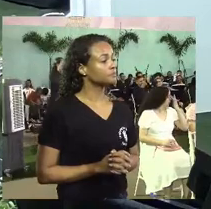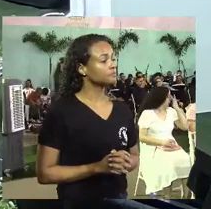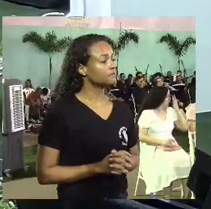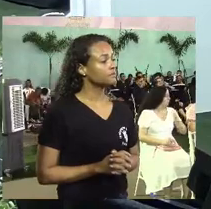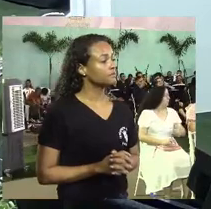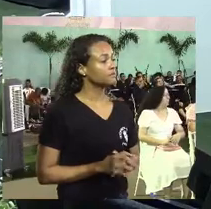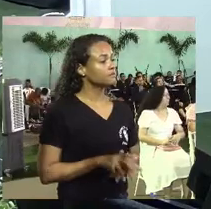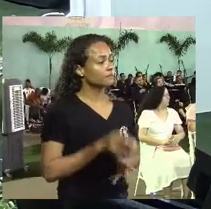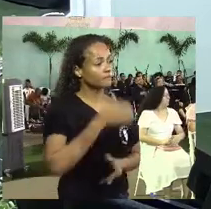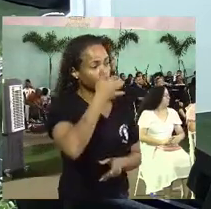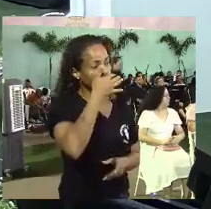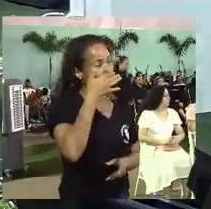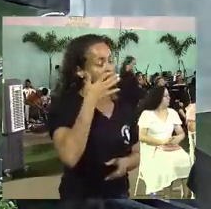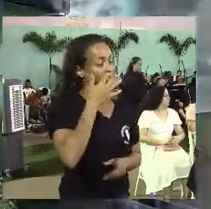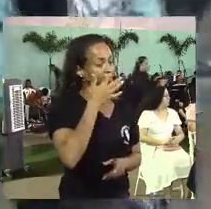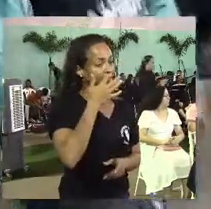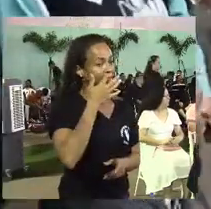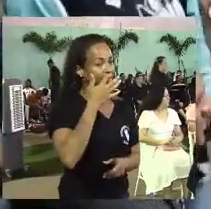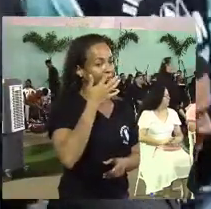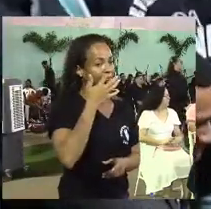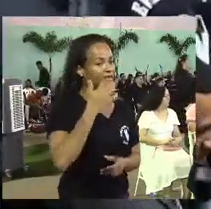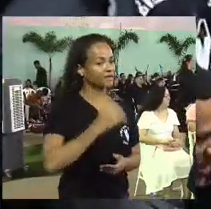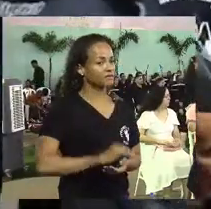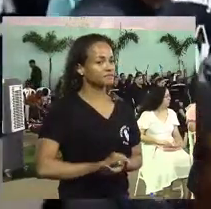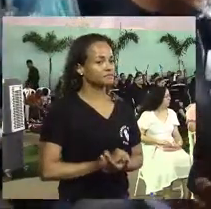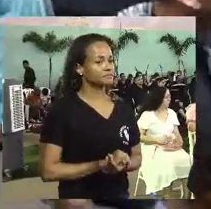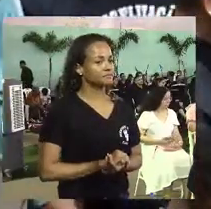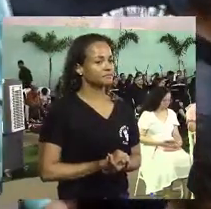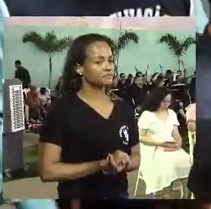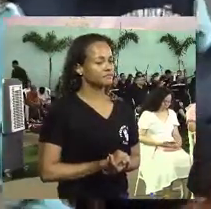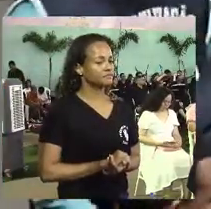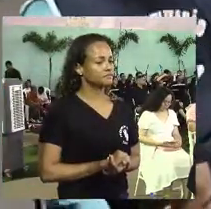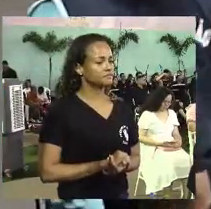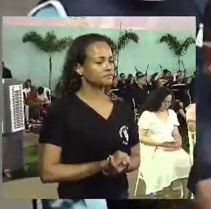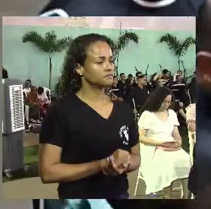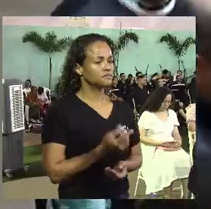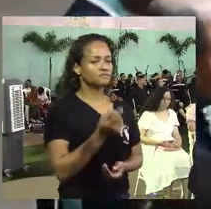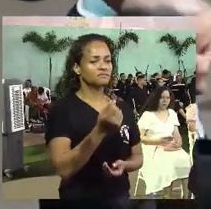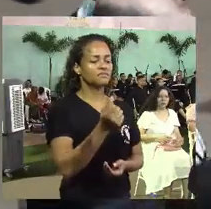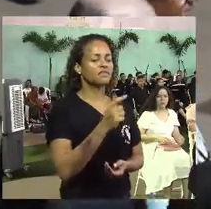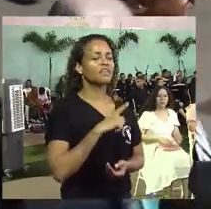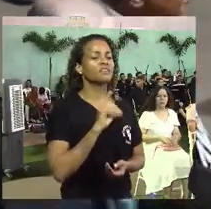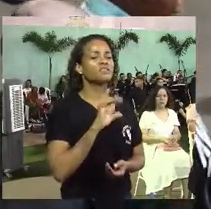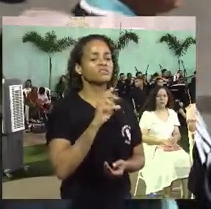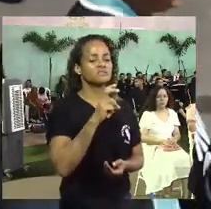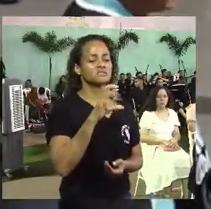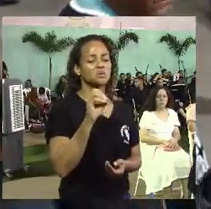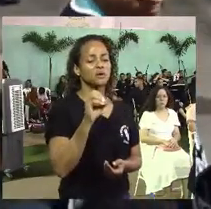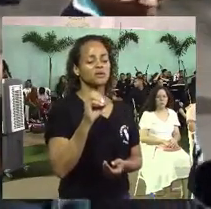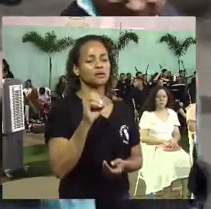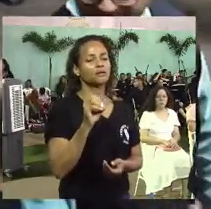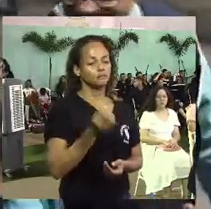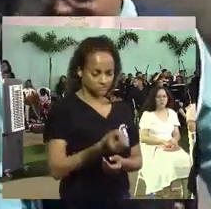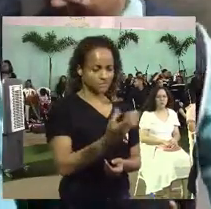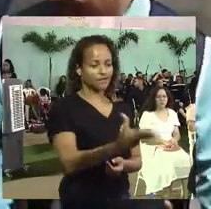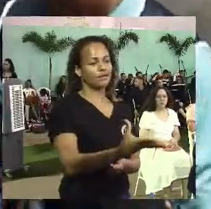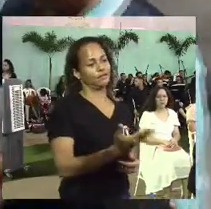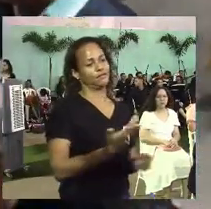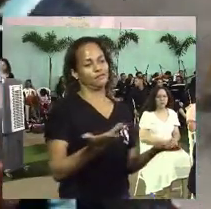vamos lá tirar oferta deles e isso e Se só tivesse 50 que você vai dar você não vai ficar sem dar oferta na frente de todo